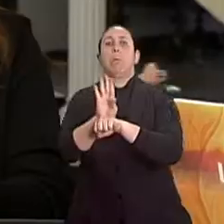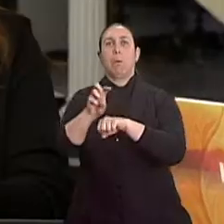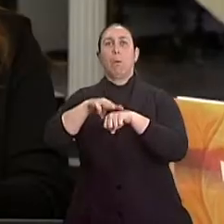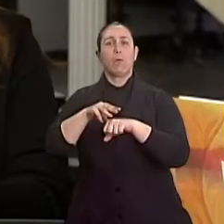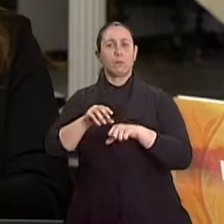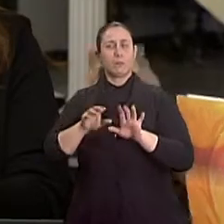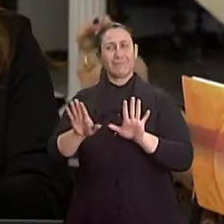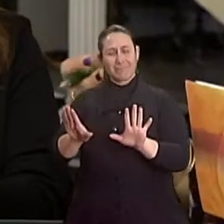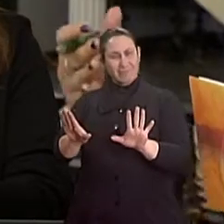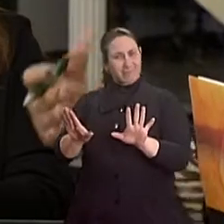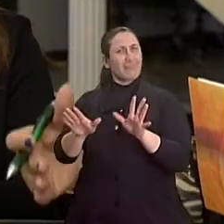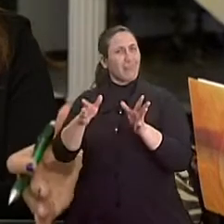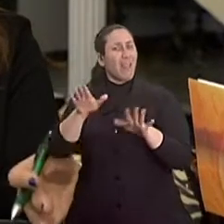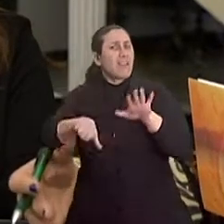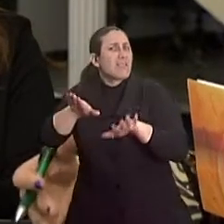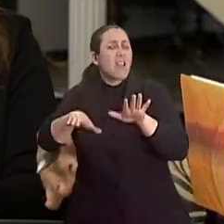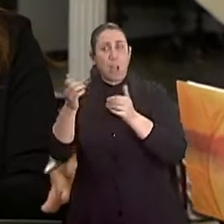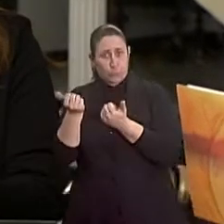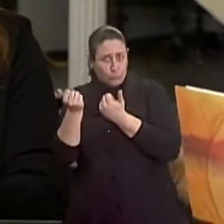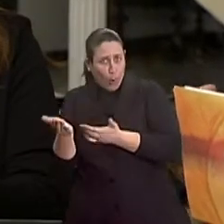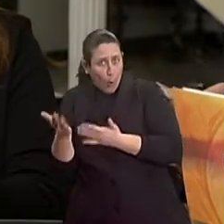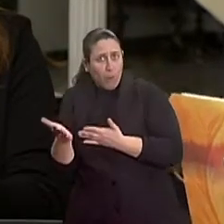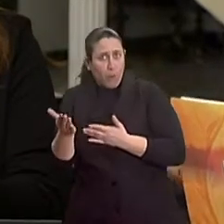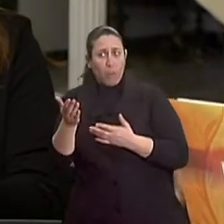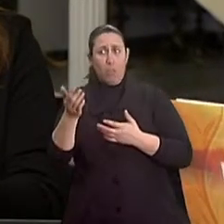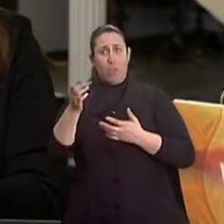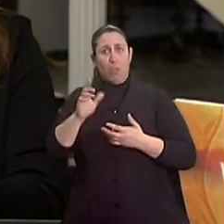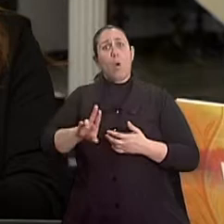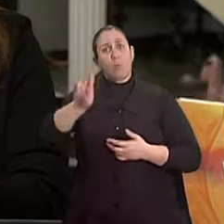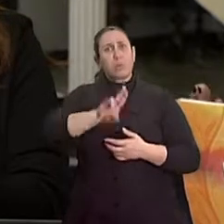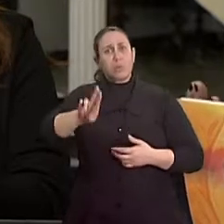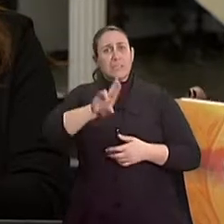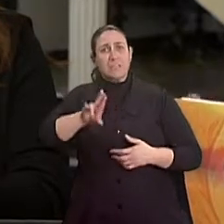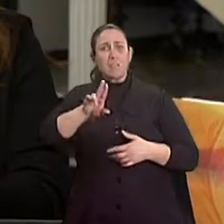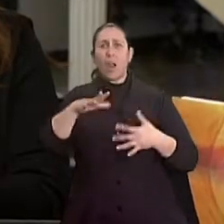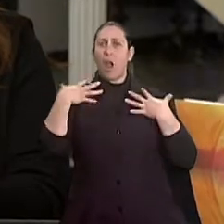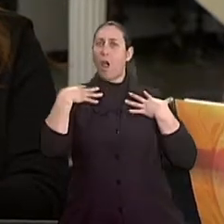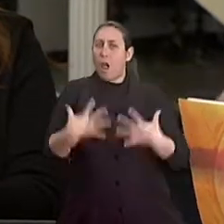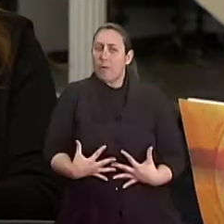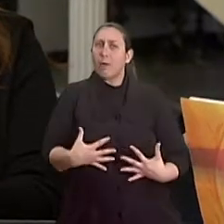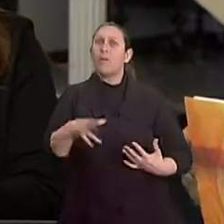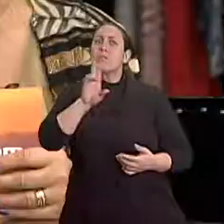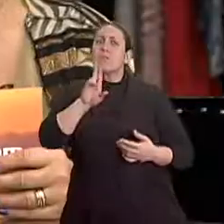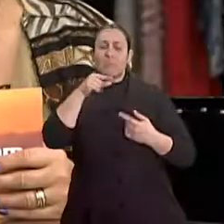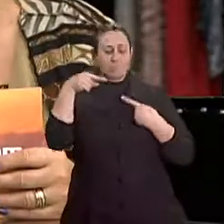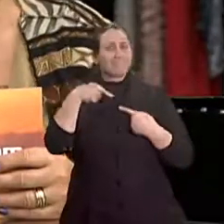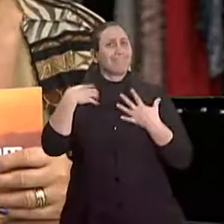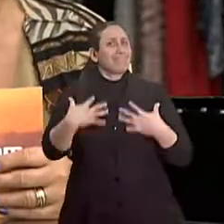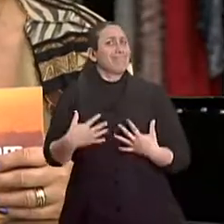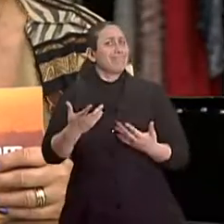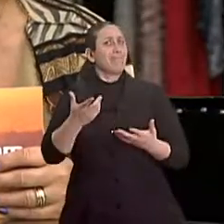disso? Porque tu diz assim, muitas vezes uma mais jovem se envelhece, posso dizer Sim. isso, com a roupa ou com